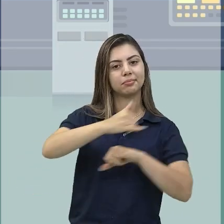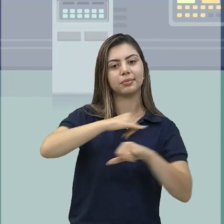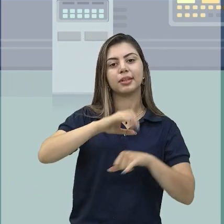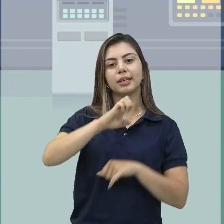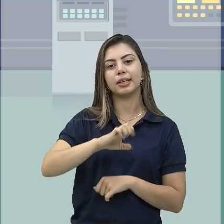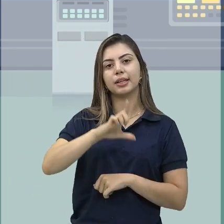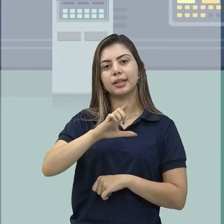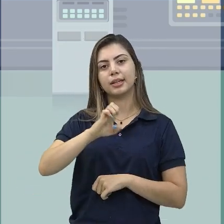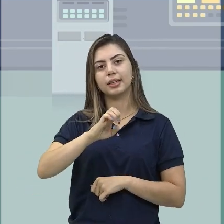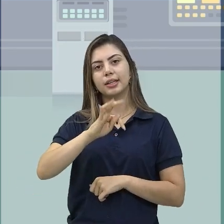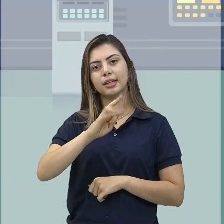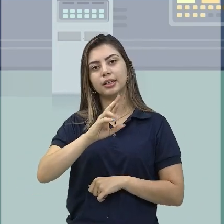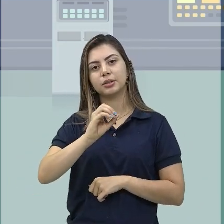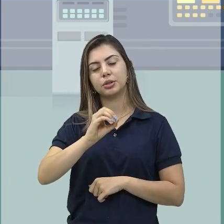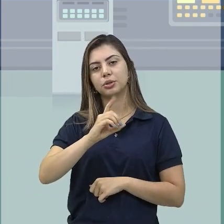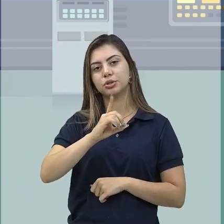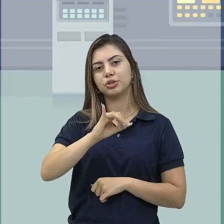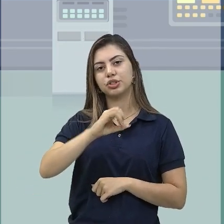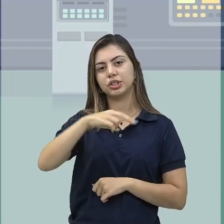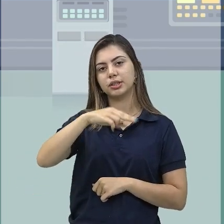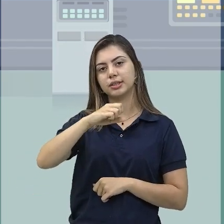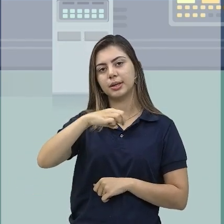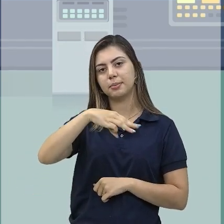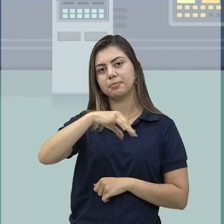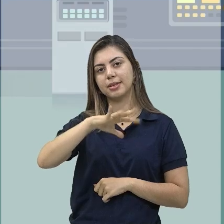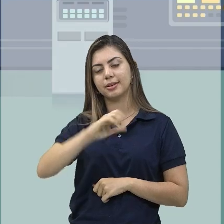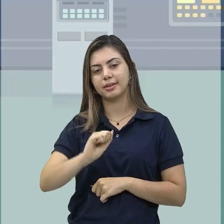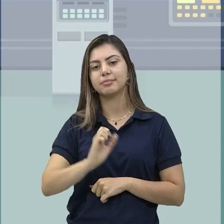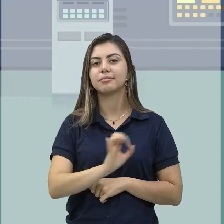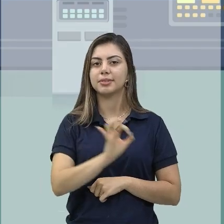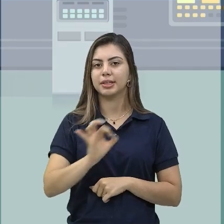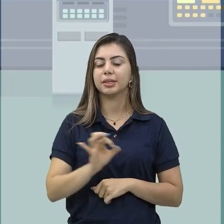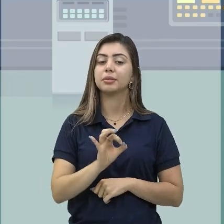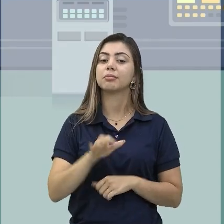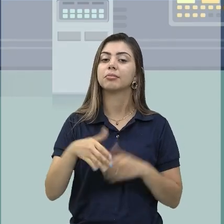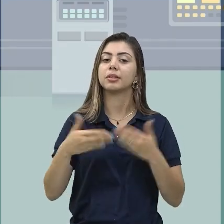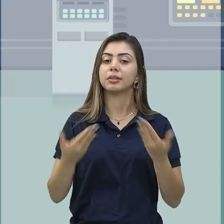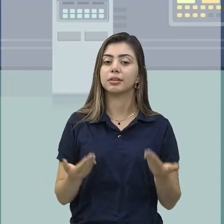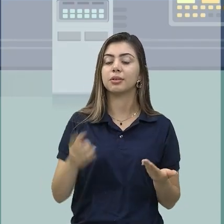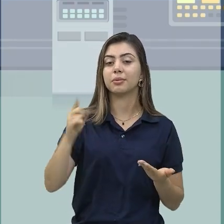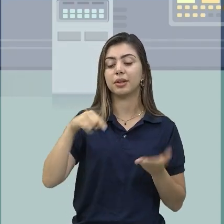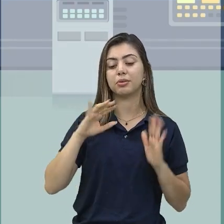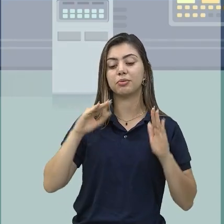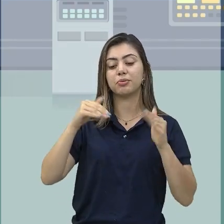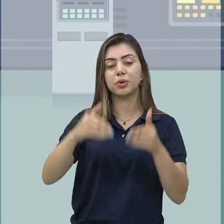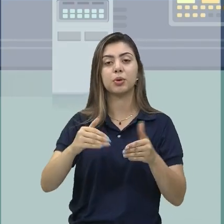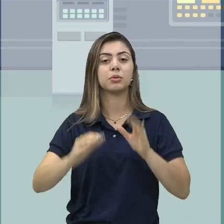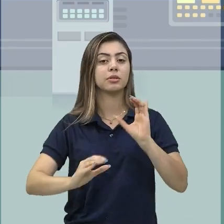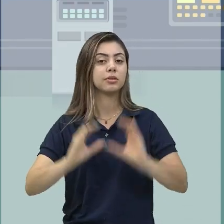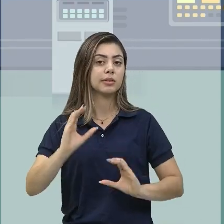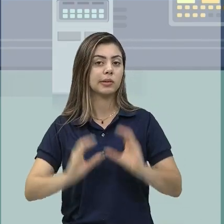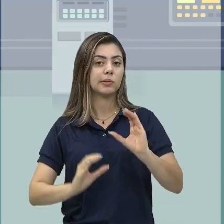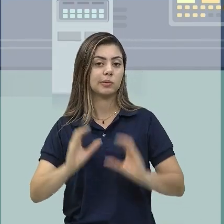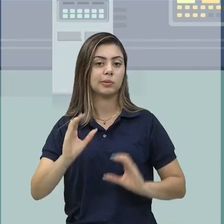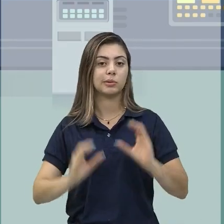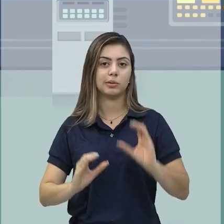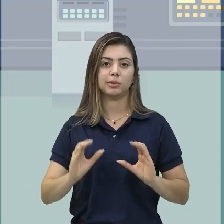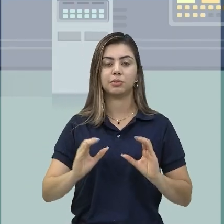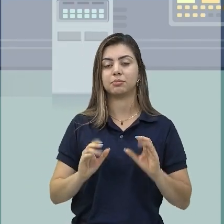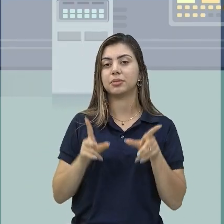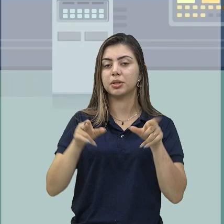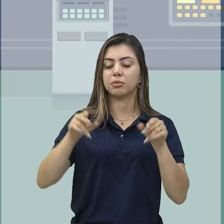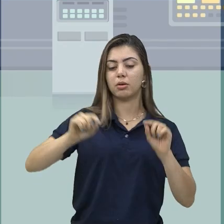a eletricidade, como o nome está dizendo nesta aula, circuito que tem a ver com um